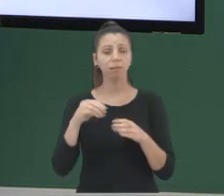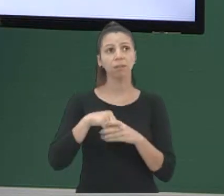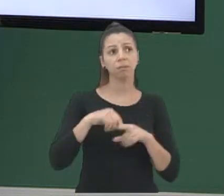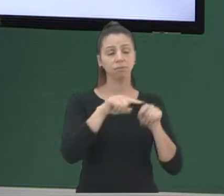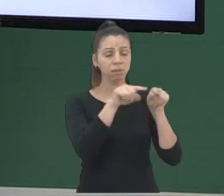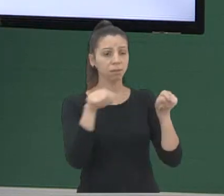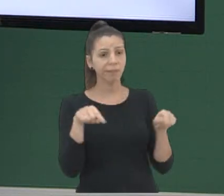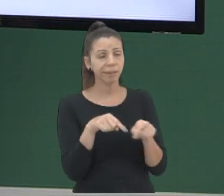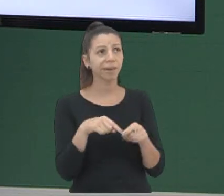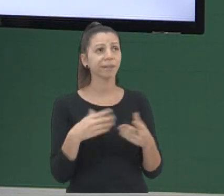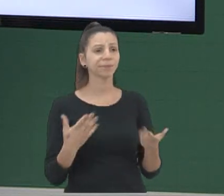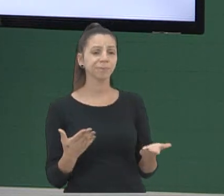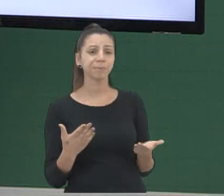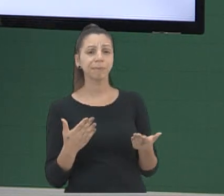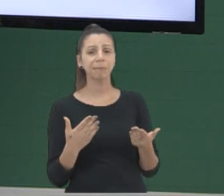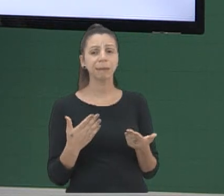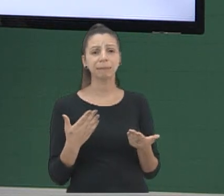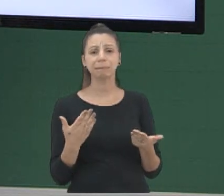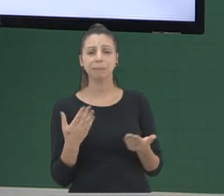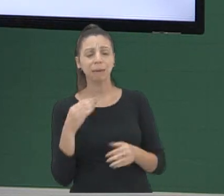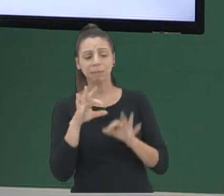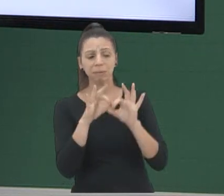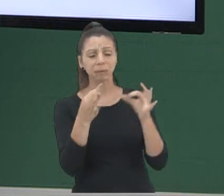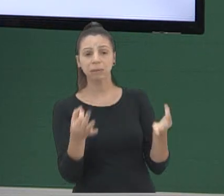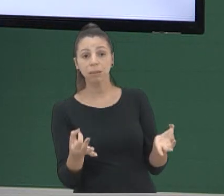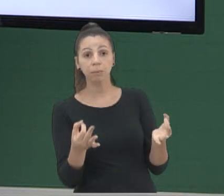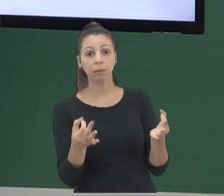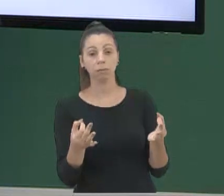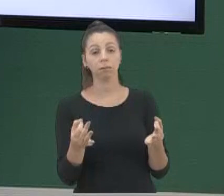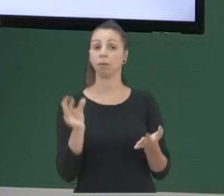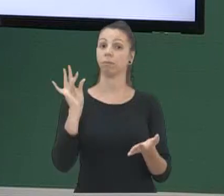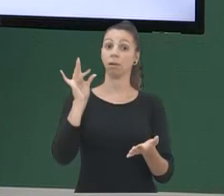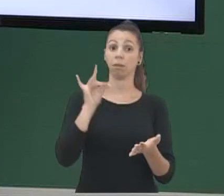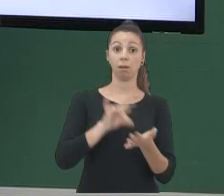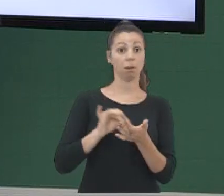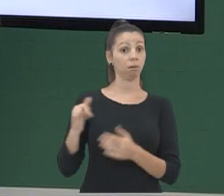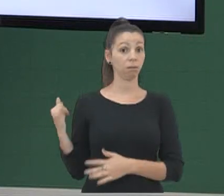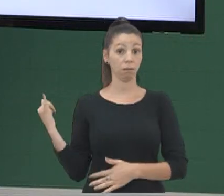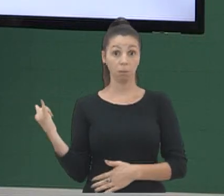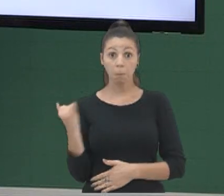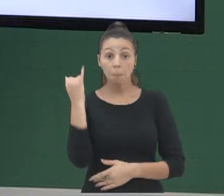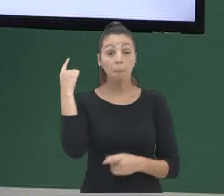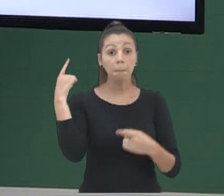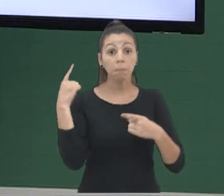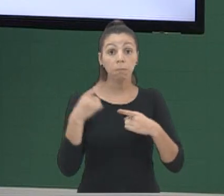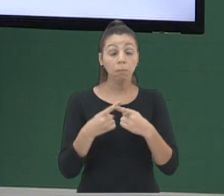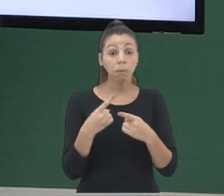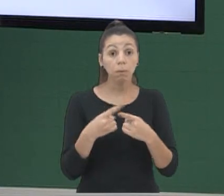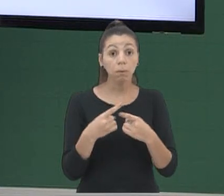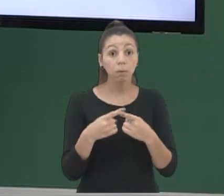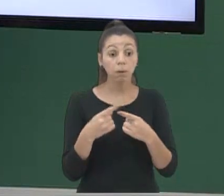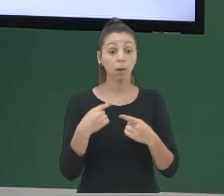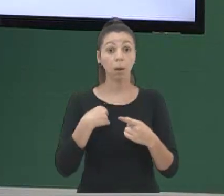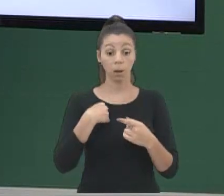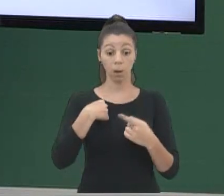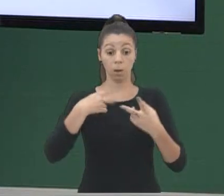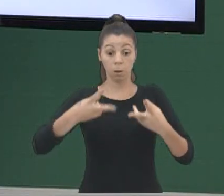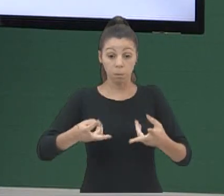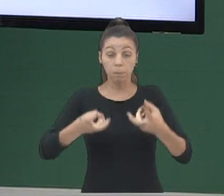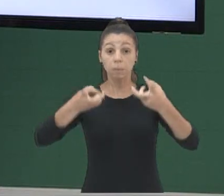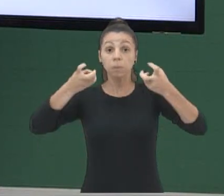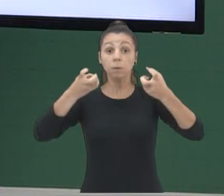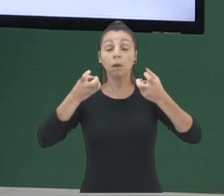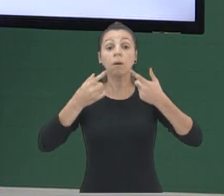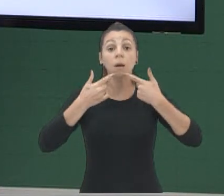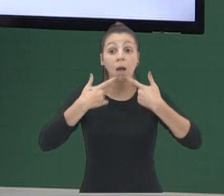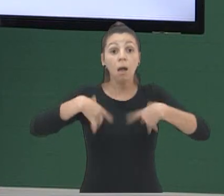fala, mas está tão simples. Na verdade, é muito importante. Por quê? Porque isso faz com que eu perceba que a